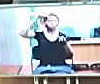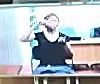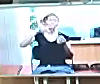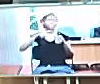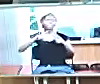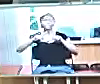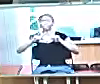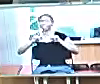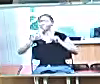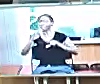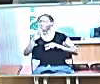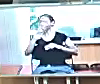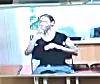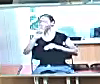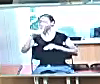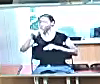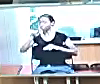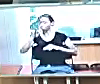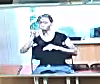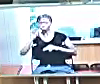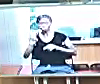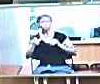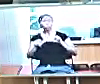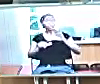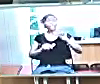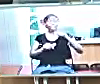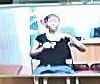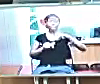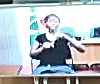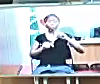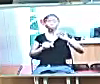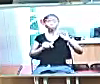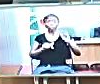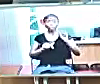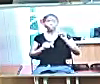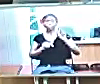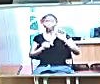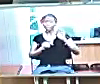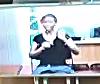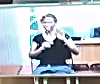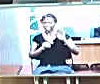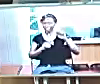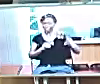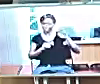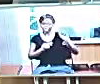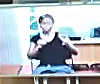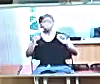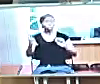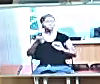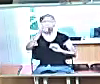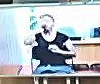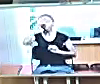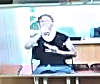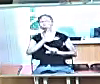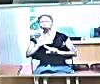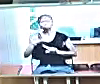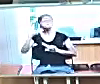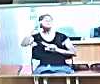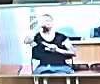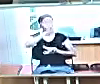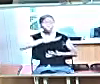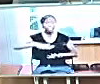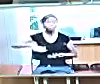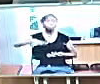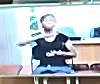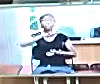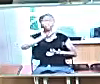campos na vertente todas as regiões do estado é tomando consciência desse espaço apresentando seus projetos